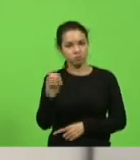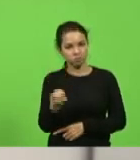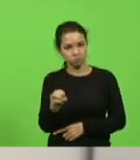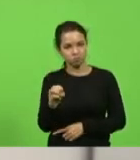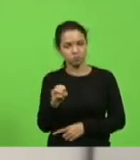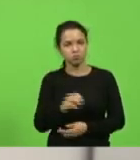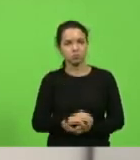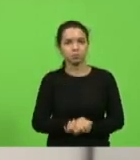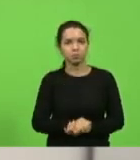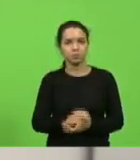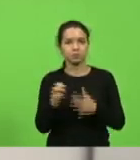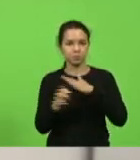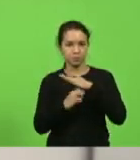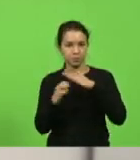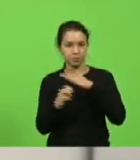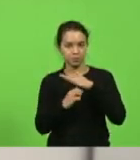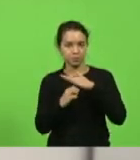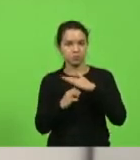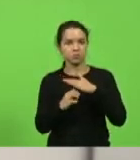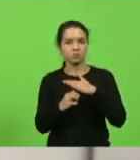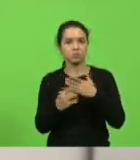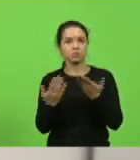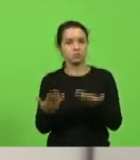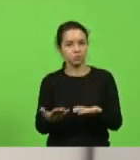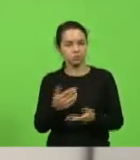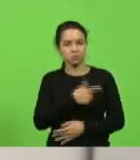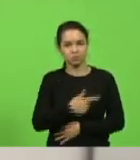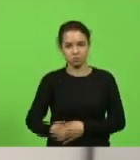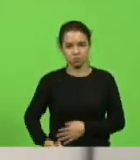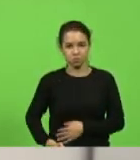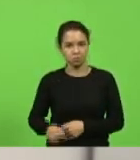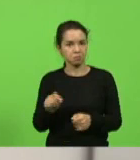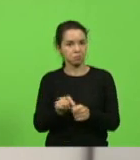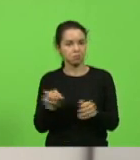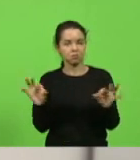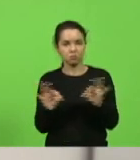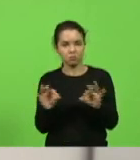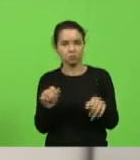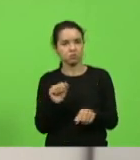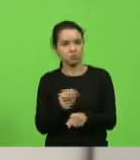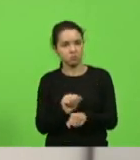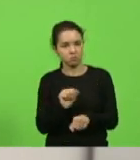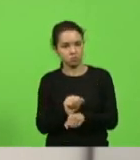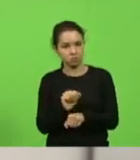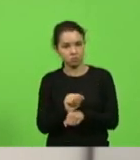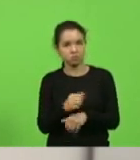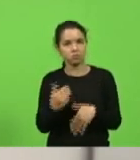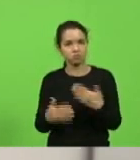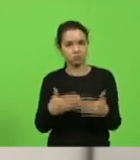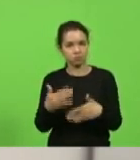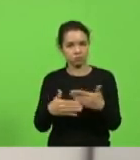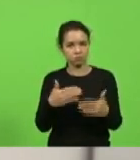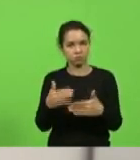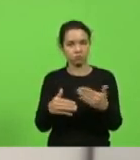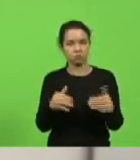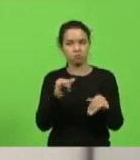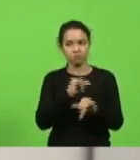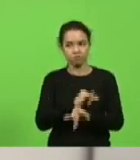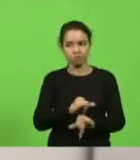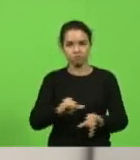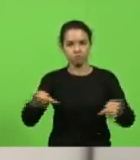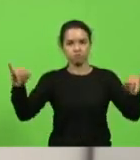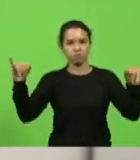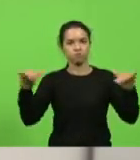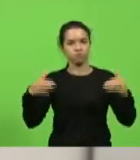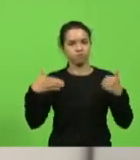governador nada fez. Esperou até que, com o fato de ter se tornado público fora do âmbito do